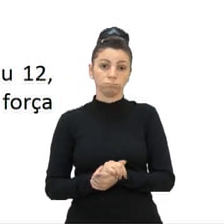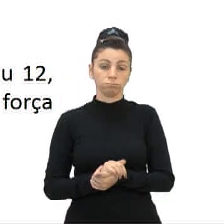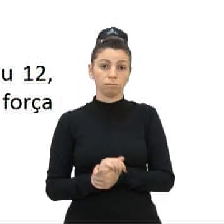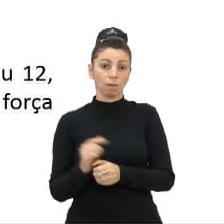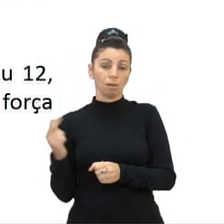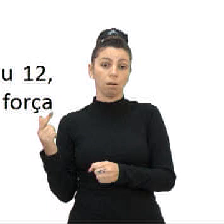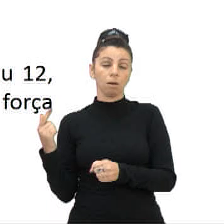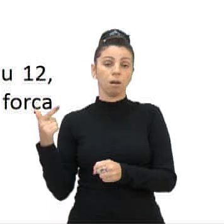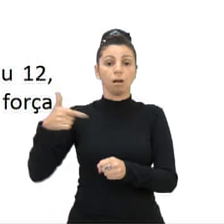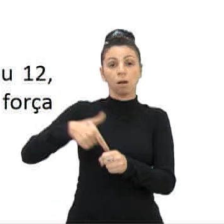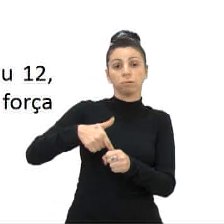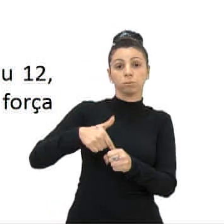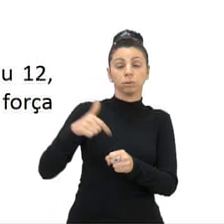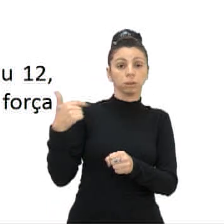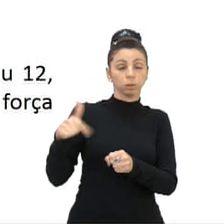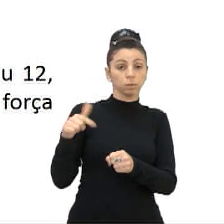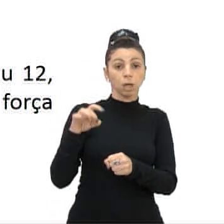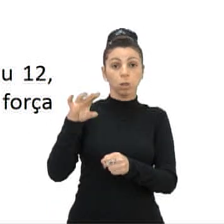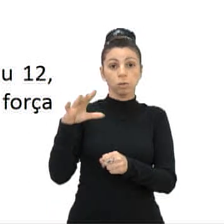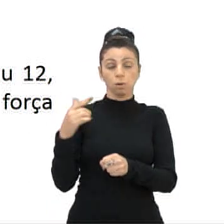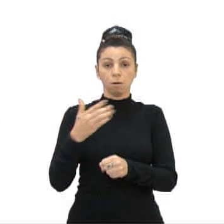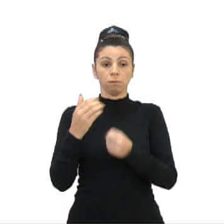só força mesmo, amigo.